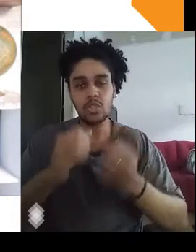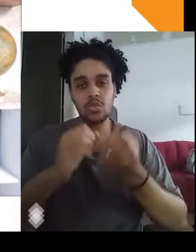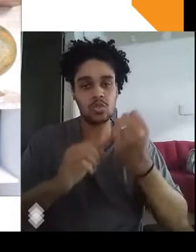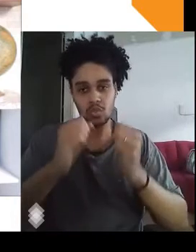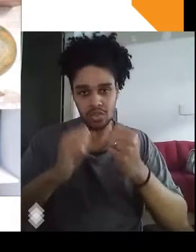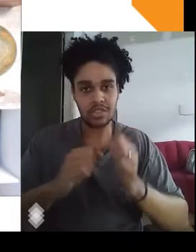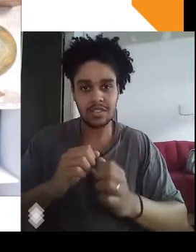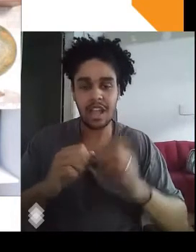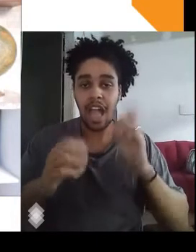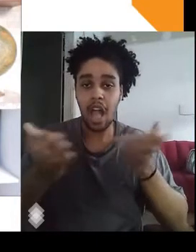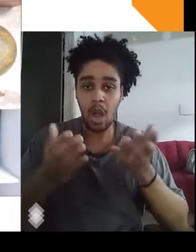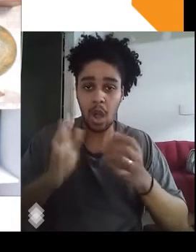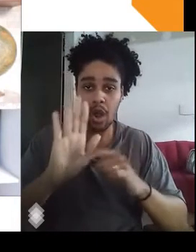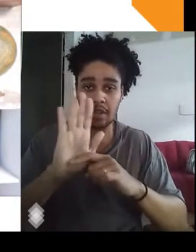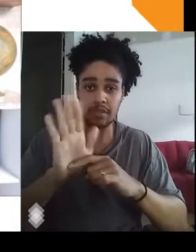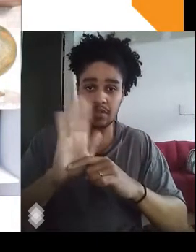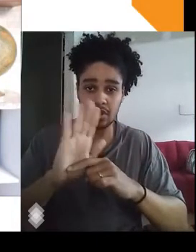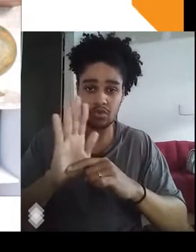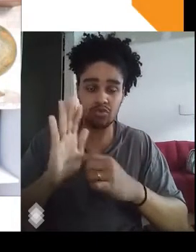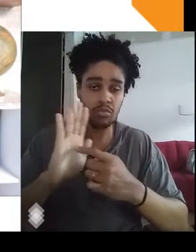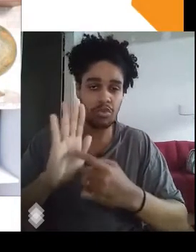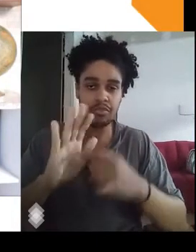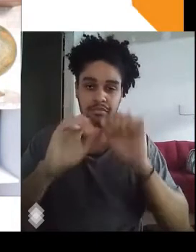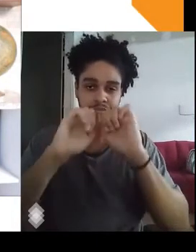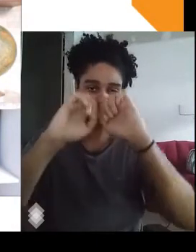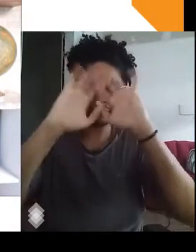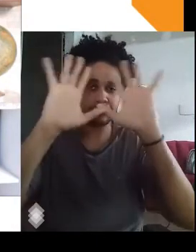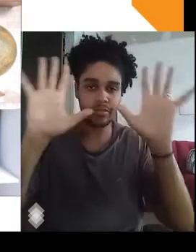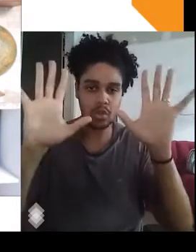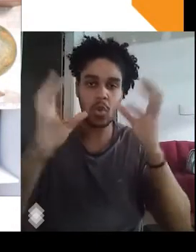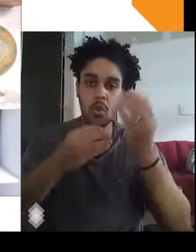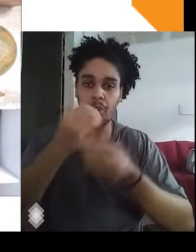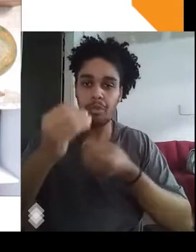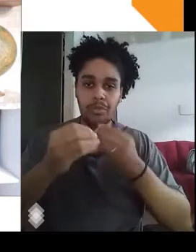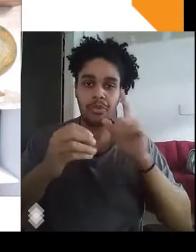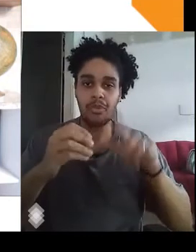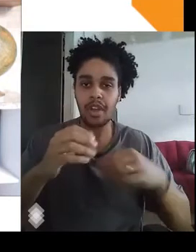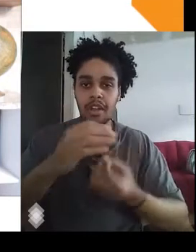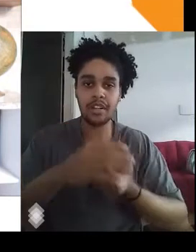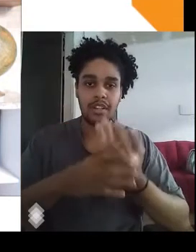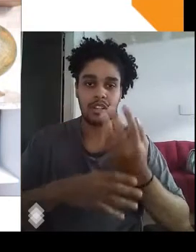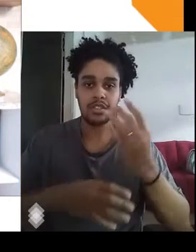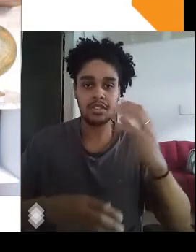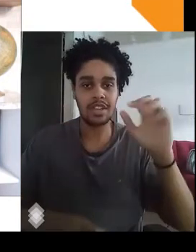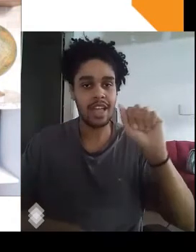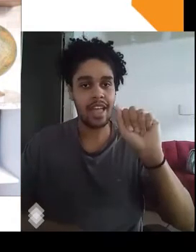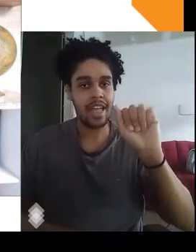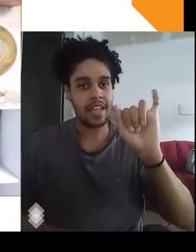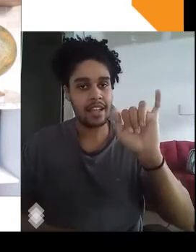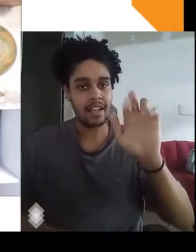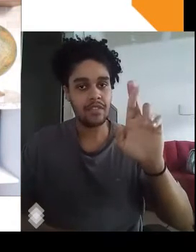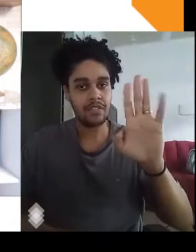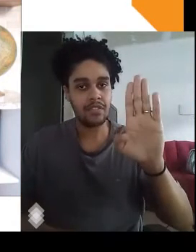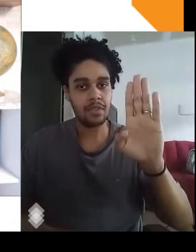aeronáutica. Vamos mostrar agora um vídeo que esclarece bastante isso. É um vídeo que mostra o processo de produção de aviões